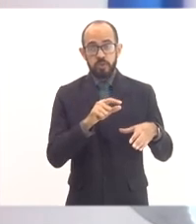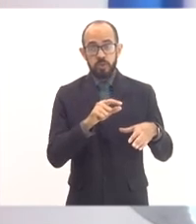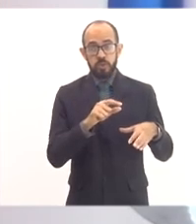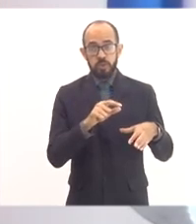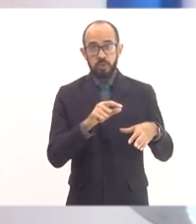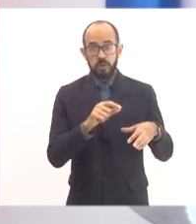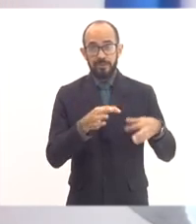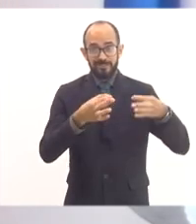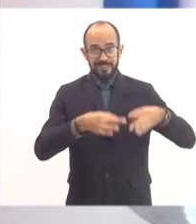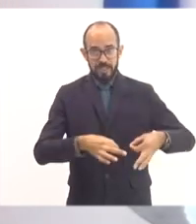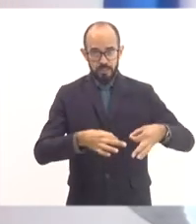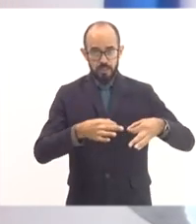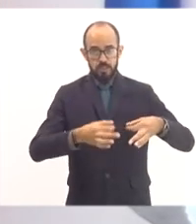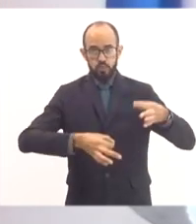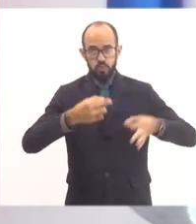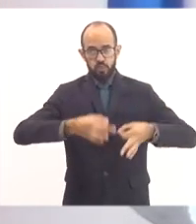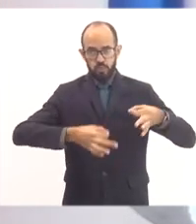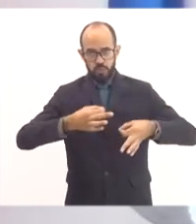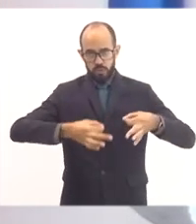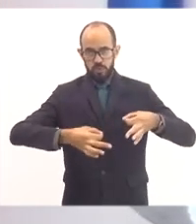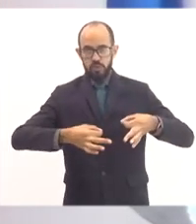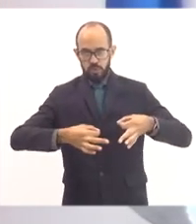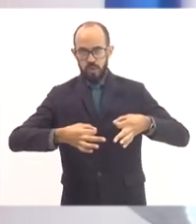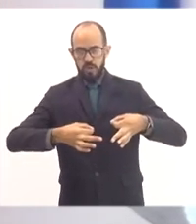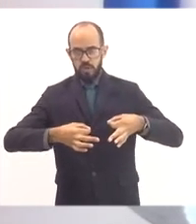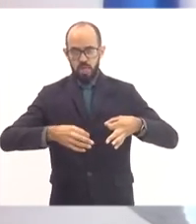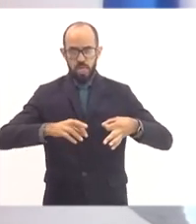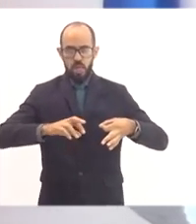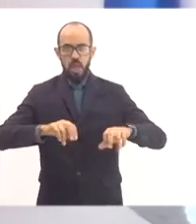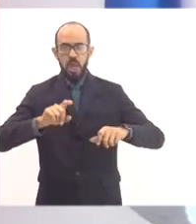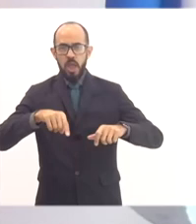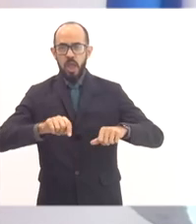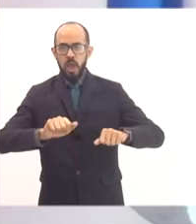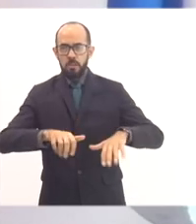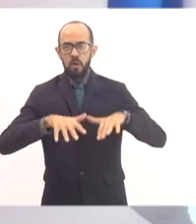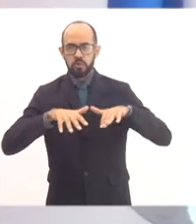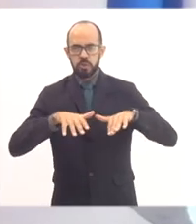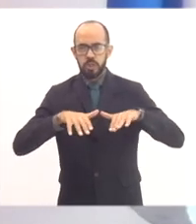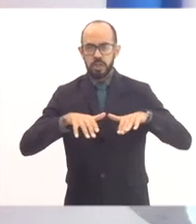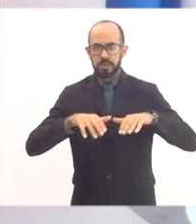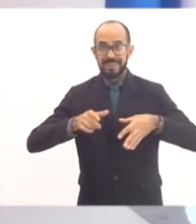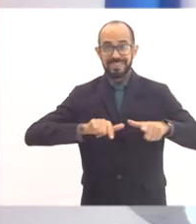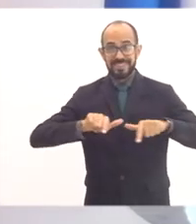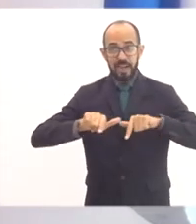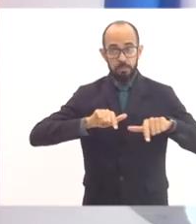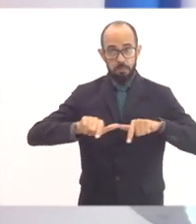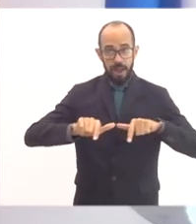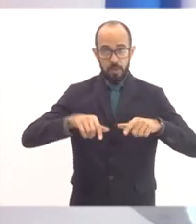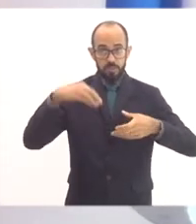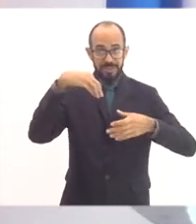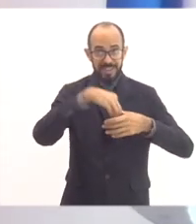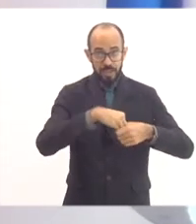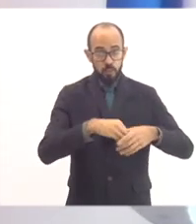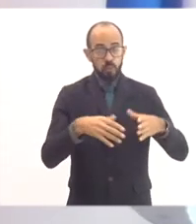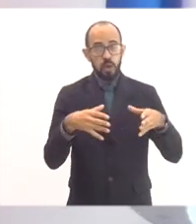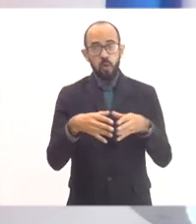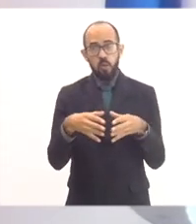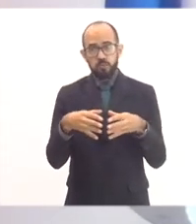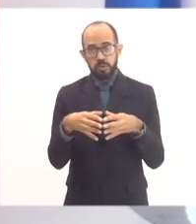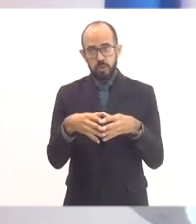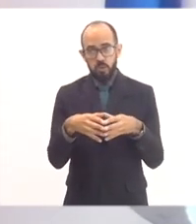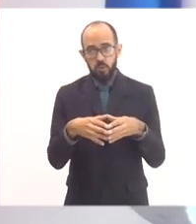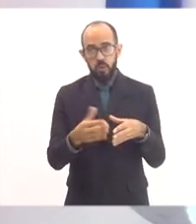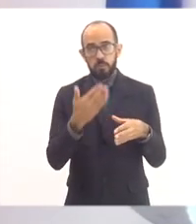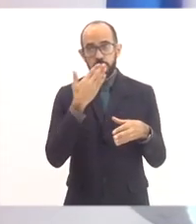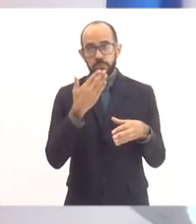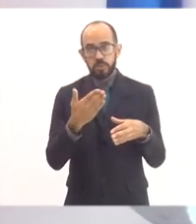audiência, não é audiência pública, uma audiência de trabalho, no âmbito da comissão, com a